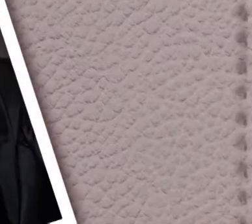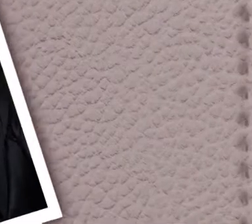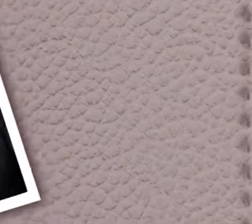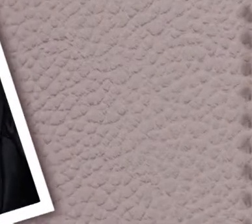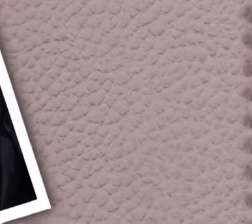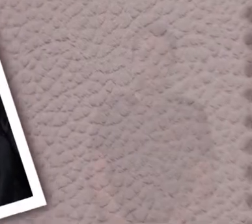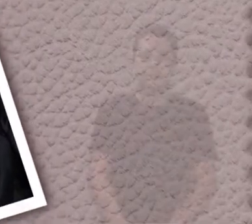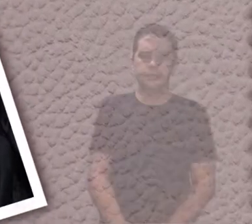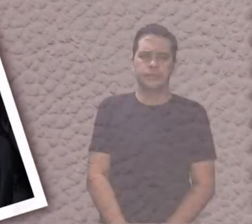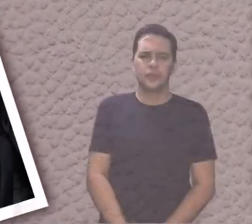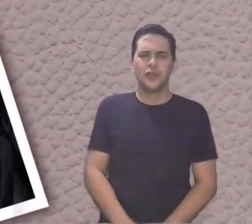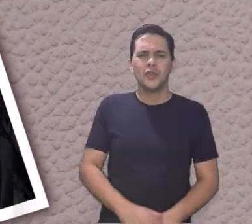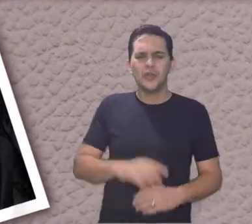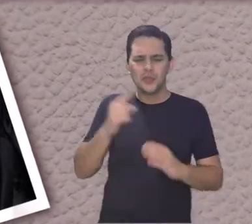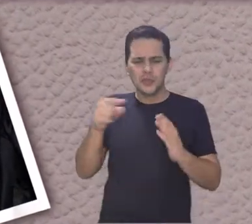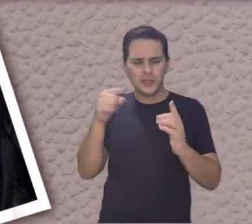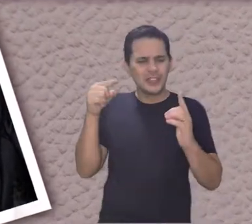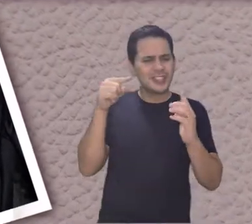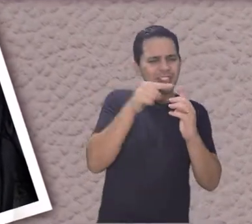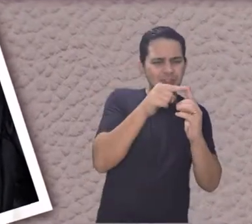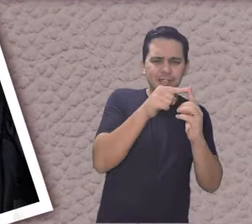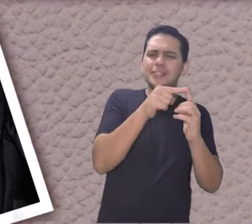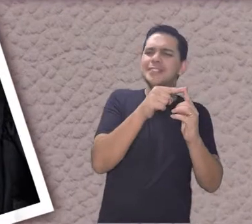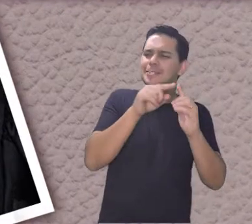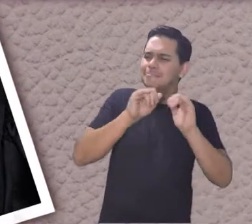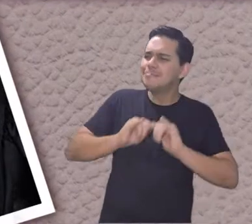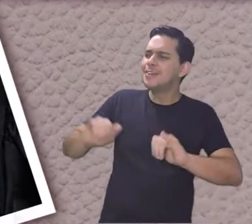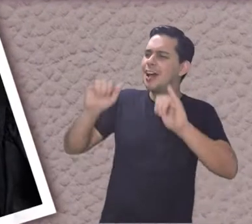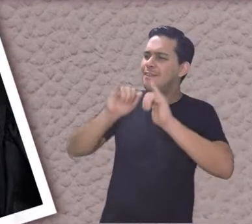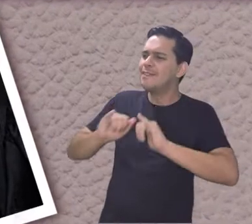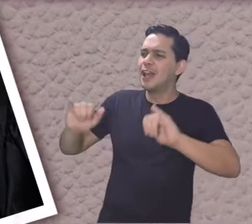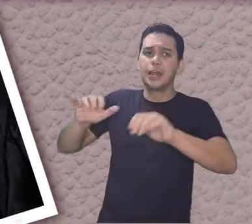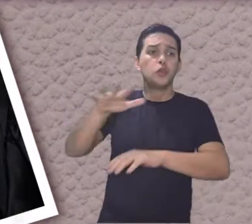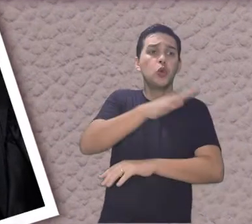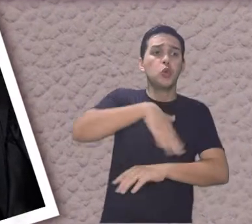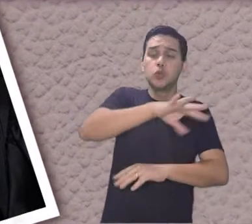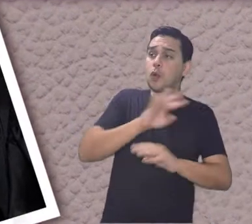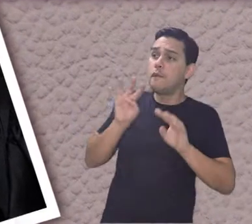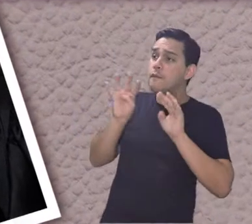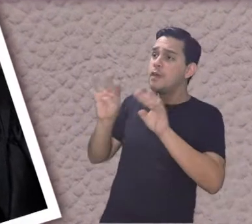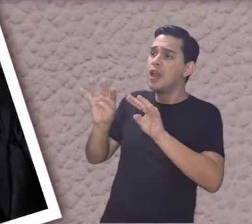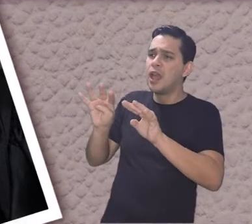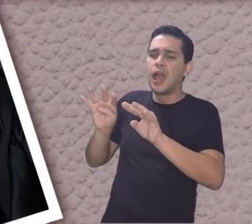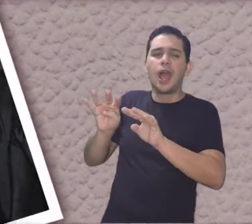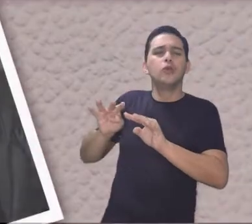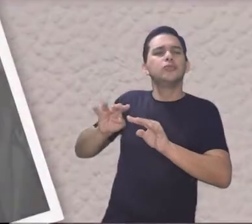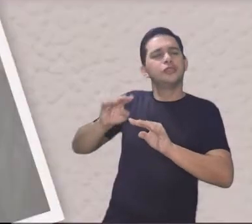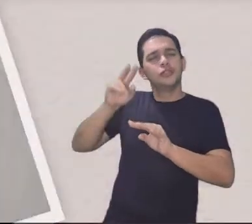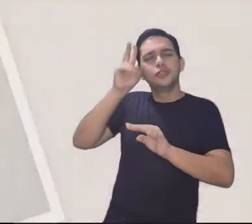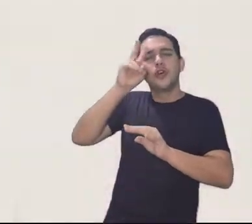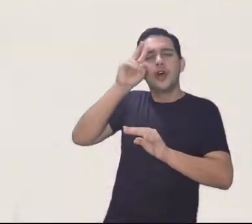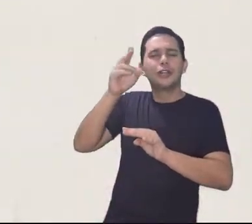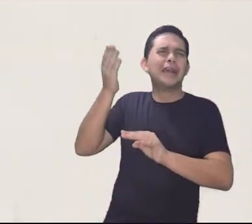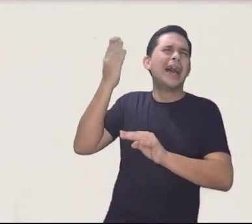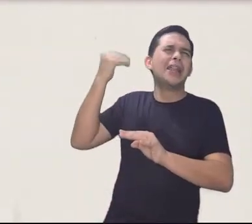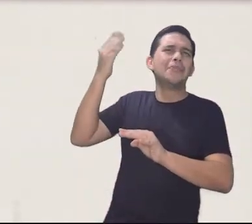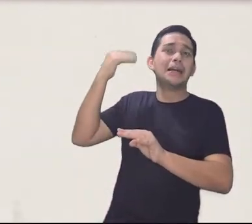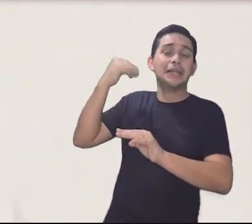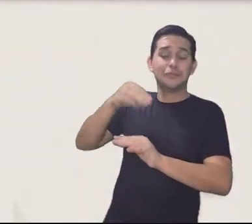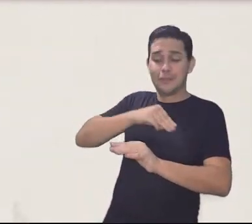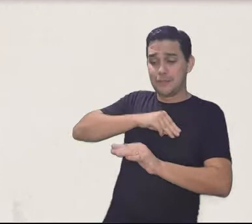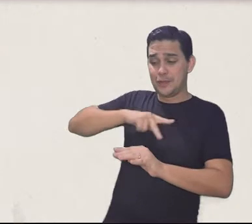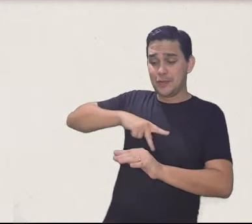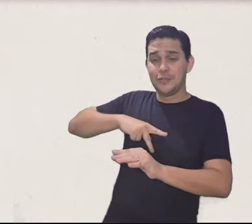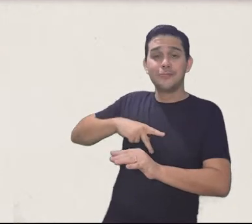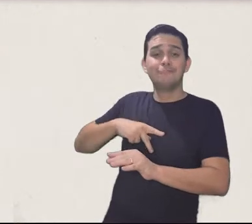Com o objetivo de dar visibilidade às memórias passadas e aprofundar com o público a história do Ministério Público do Estado do Rio